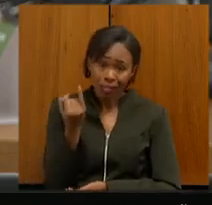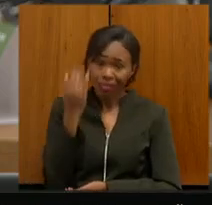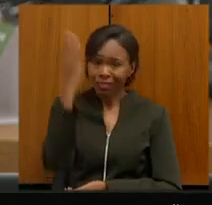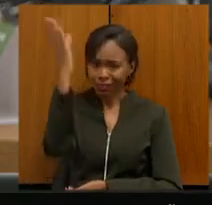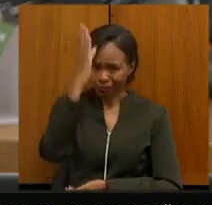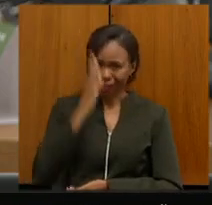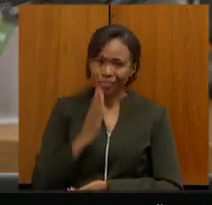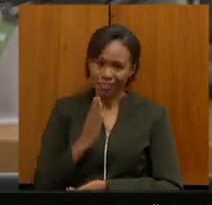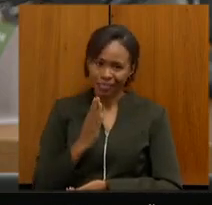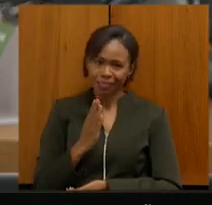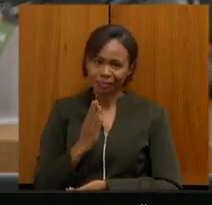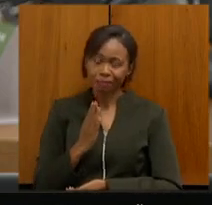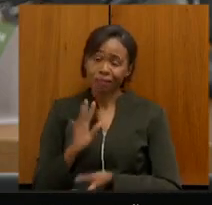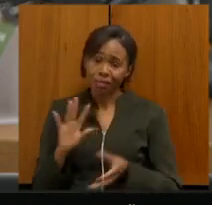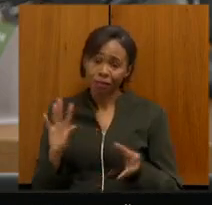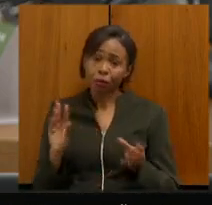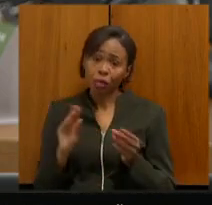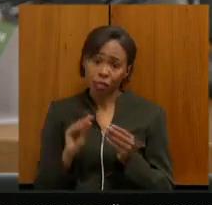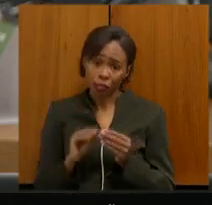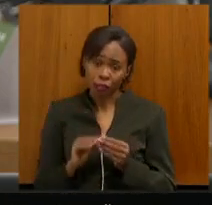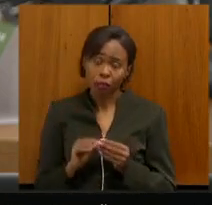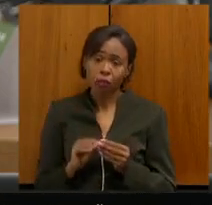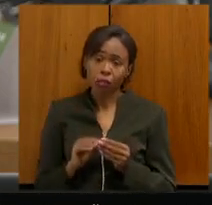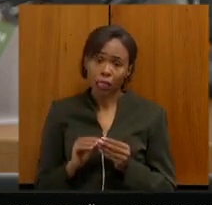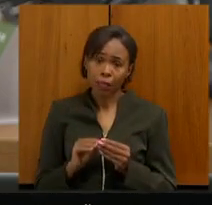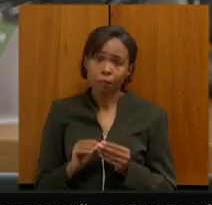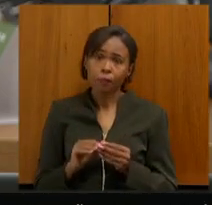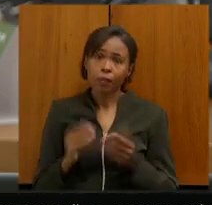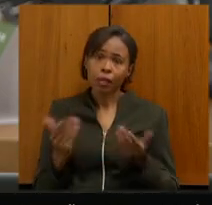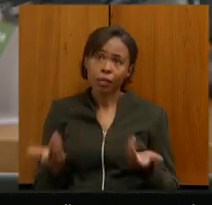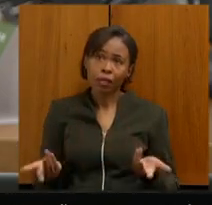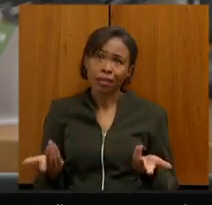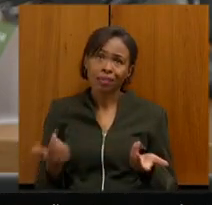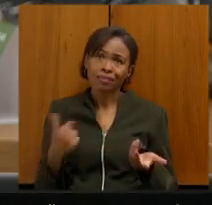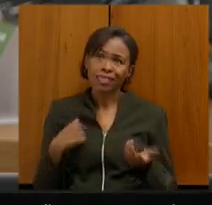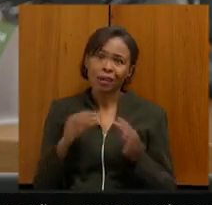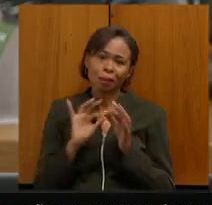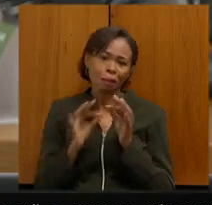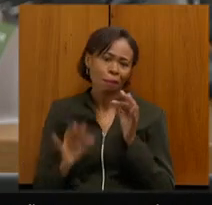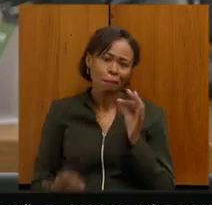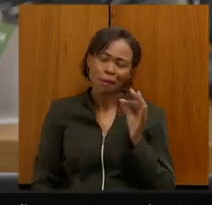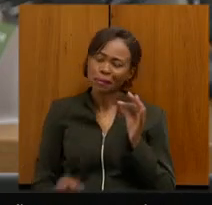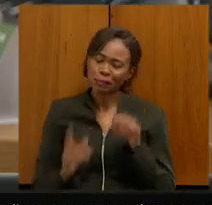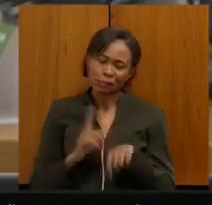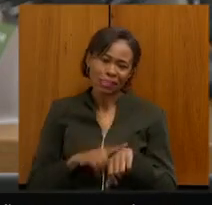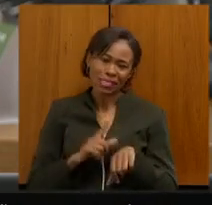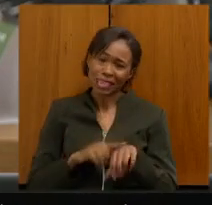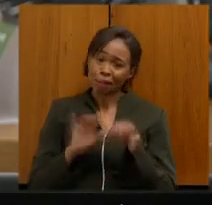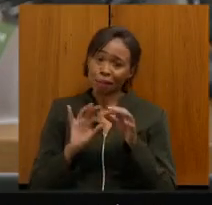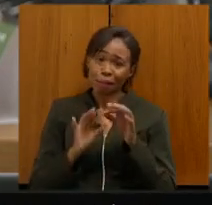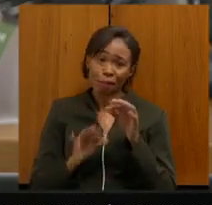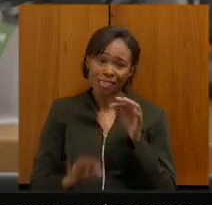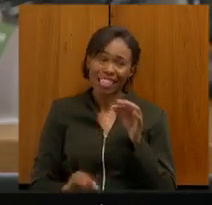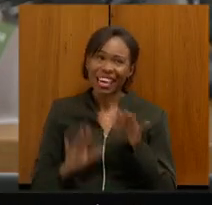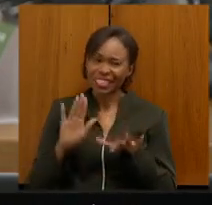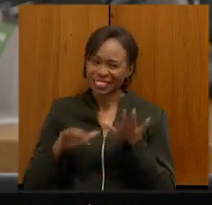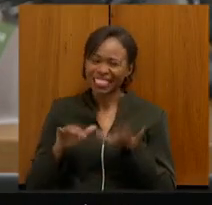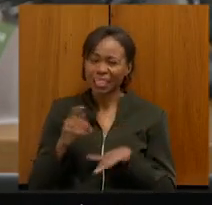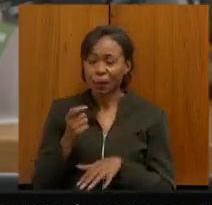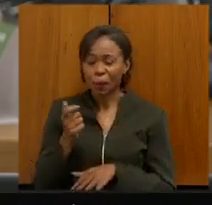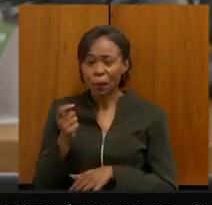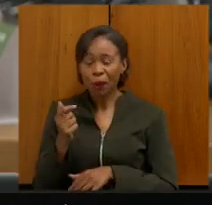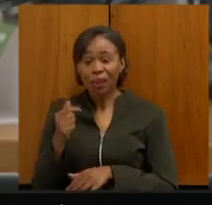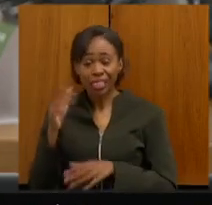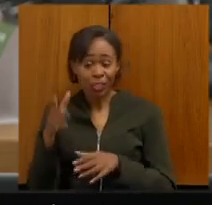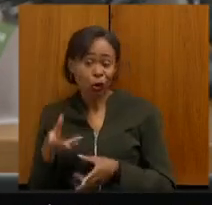é isso é daria que um falaria aqui um tempo maior que normalmente a gente fala até pouco a gente